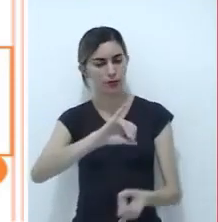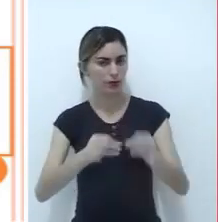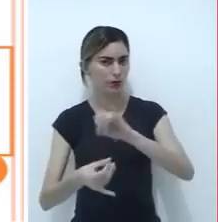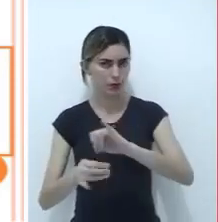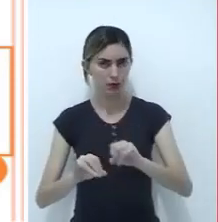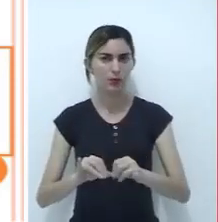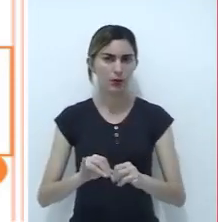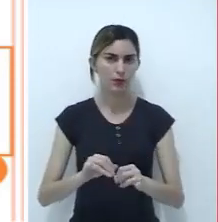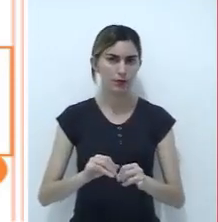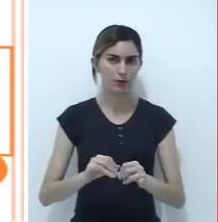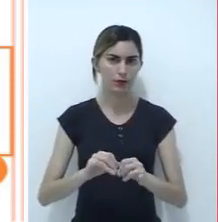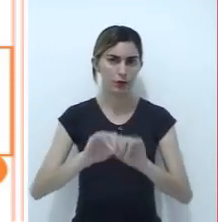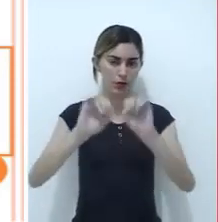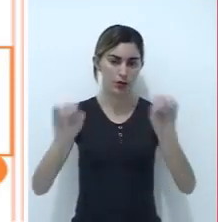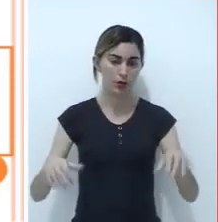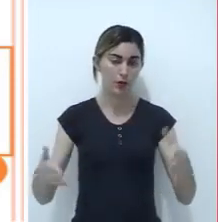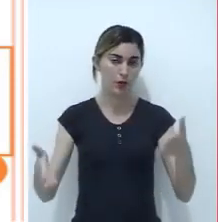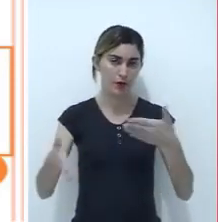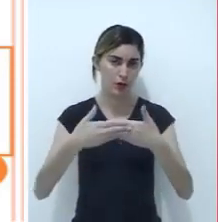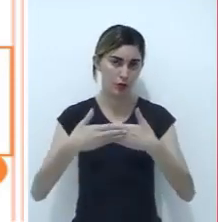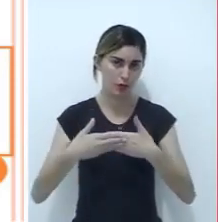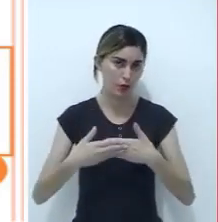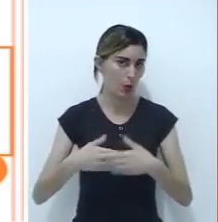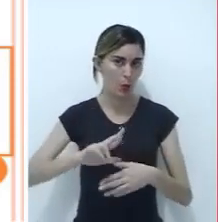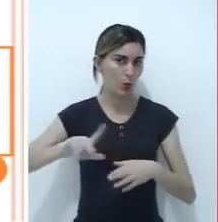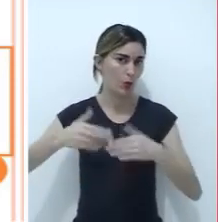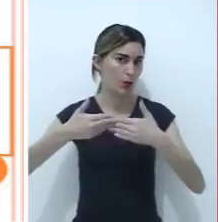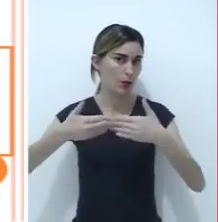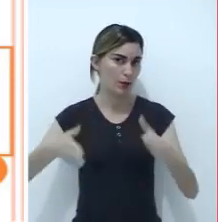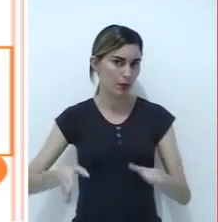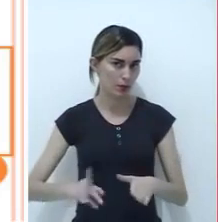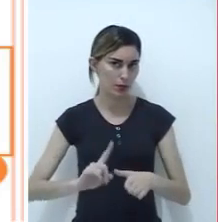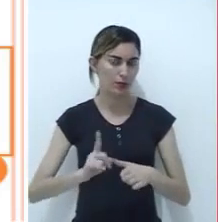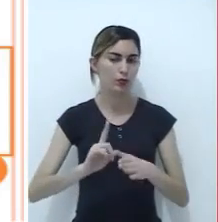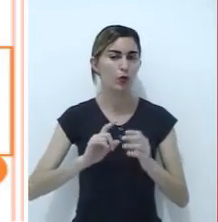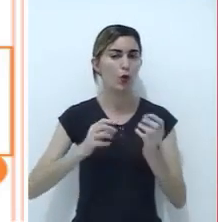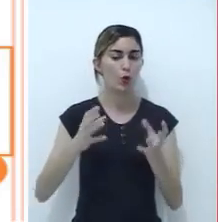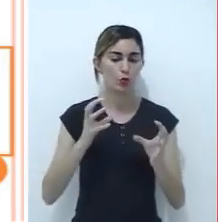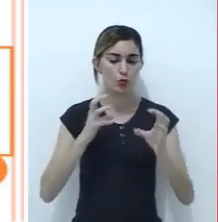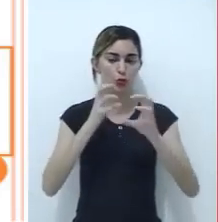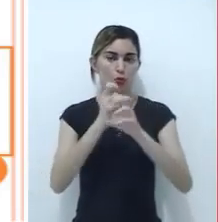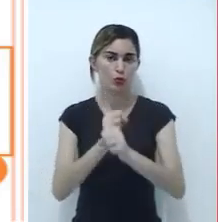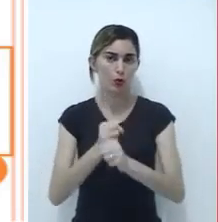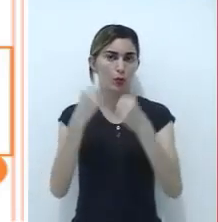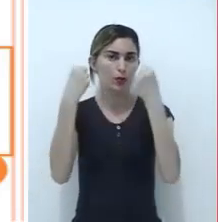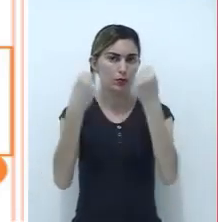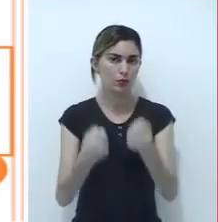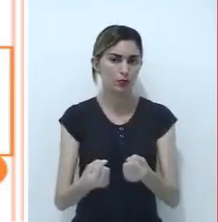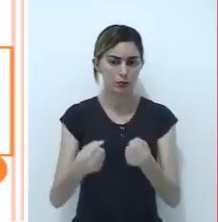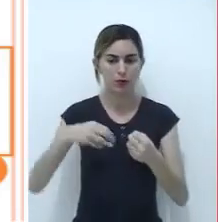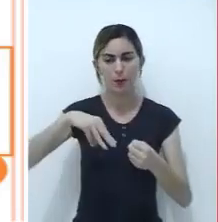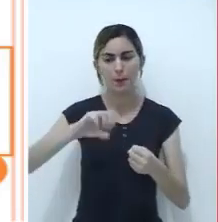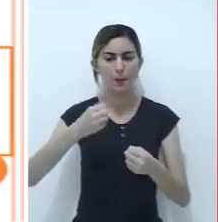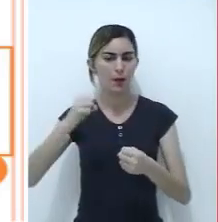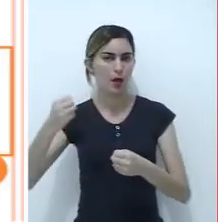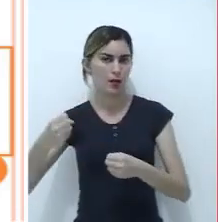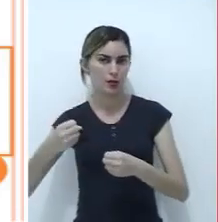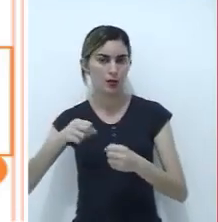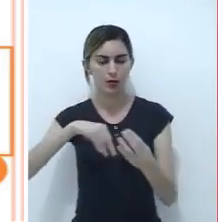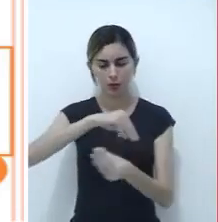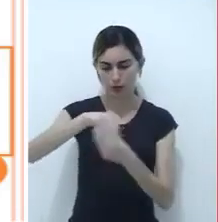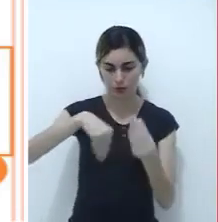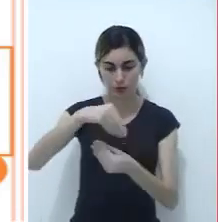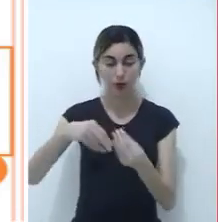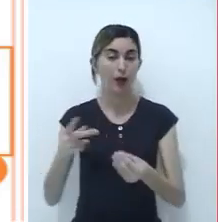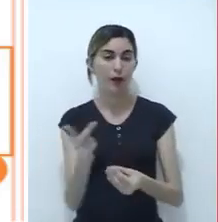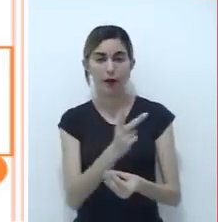em sistema fechado e não aberto, a soma das massas, né, dos reagentes,